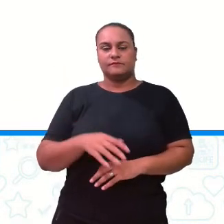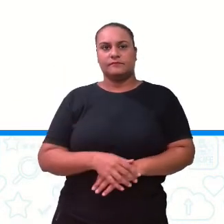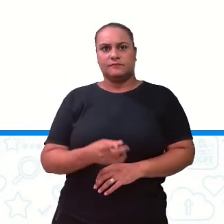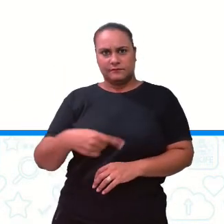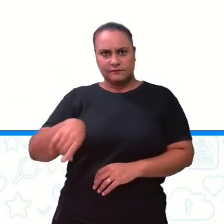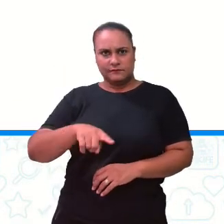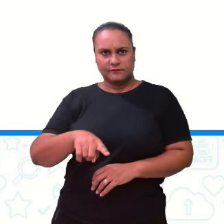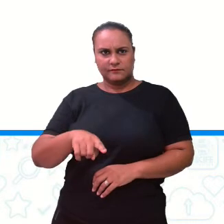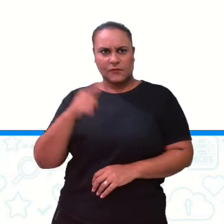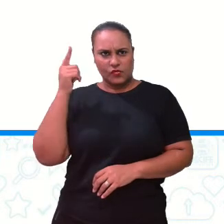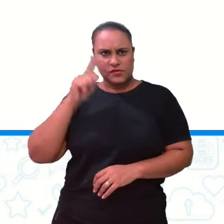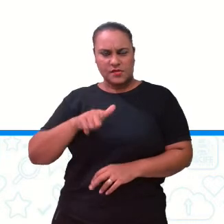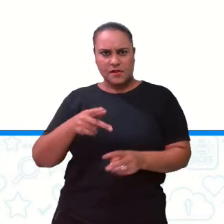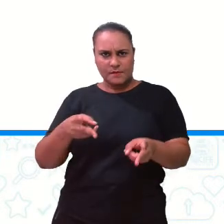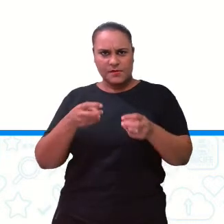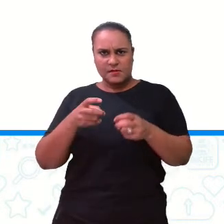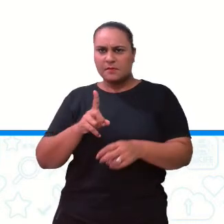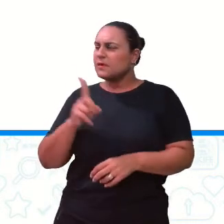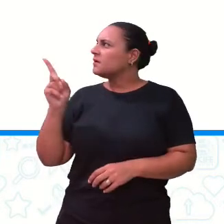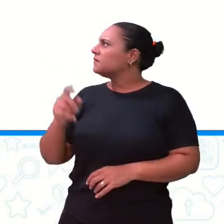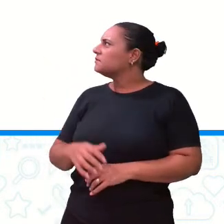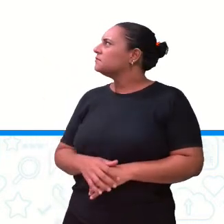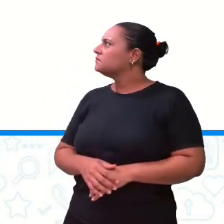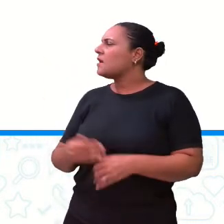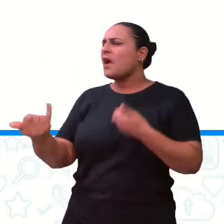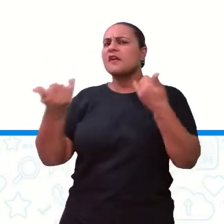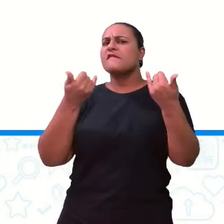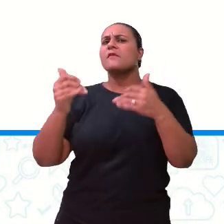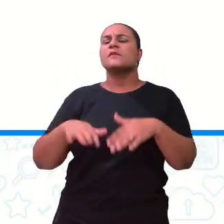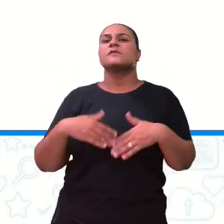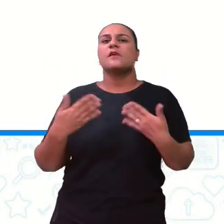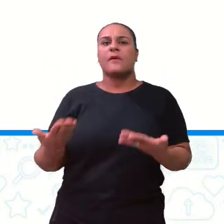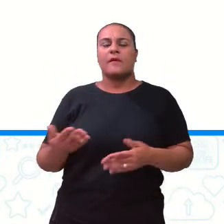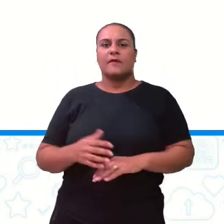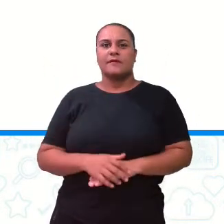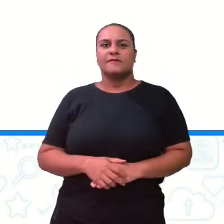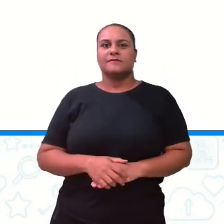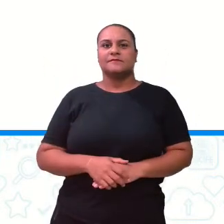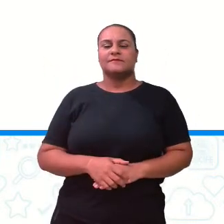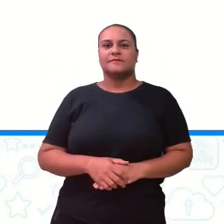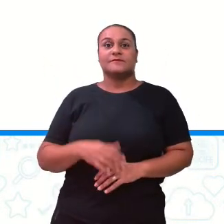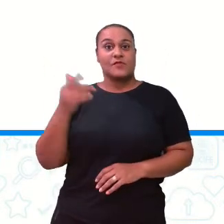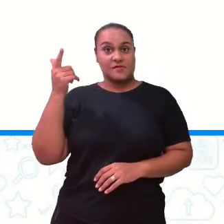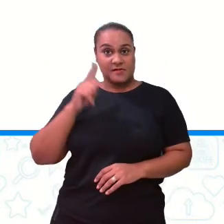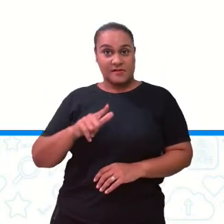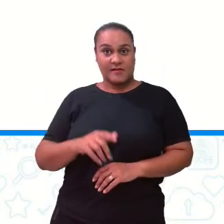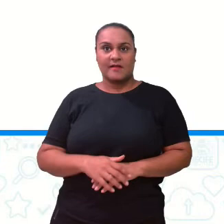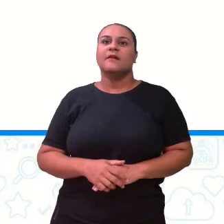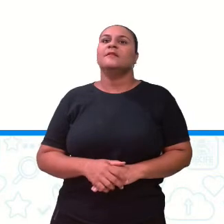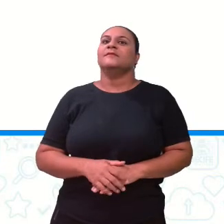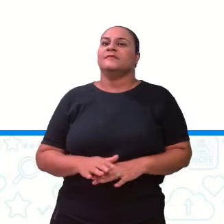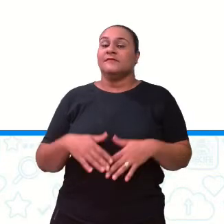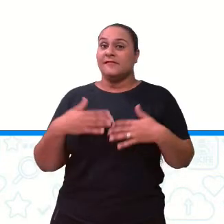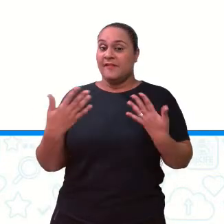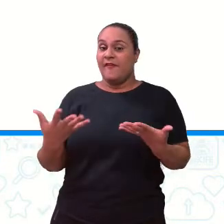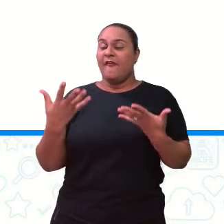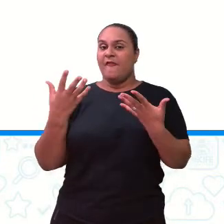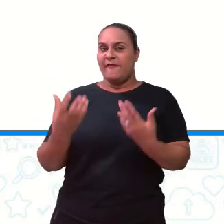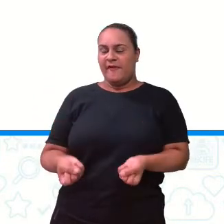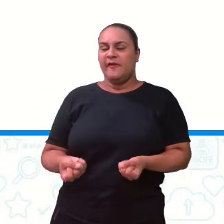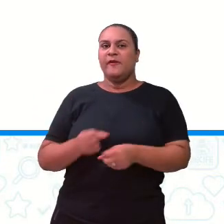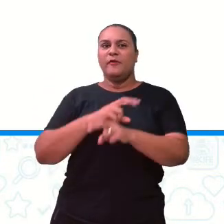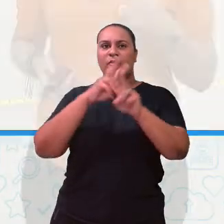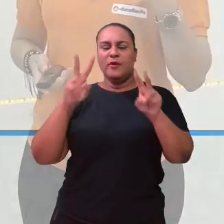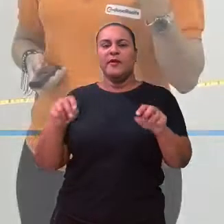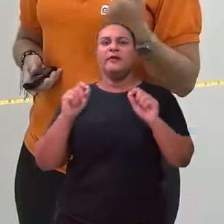conseguiram identificar sobre o que está falando essa pesquisa? E aí, já conseguiram identificar? Então, vamos lá. O